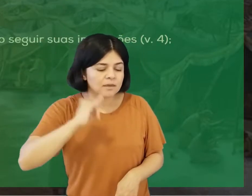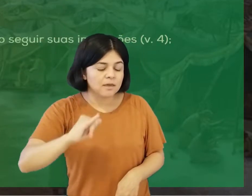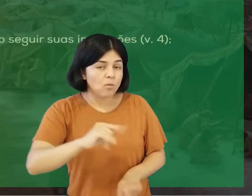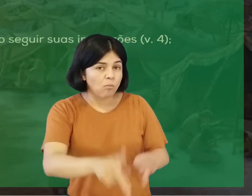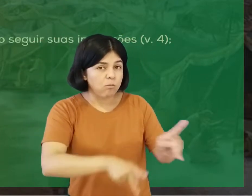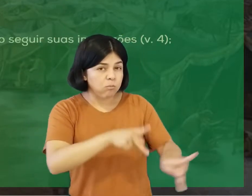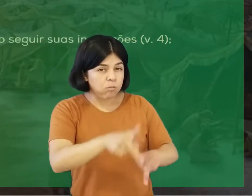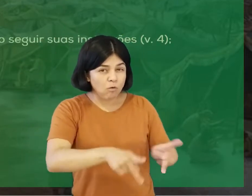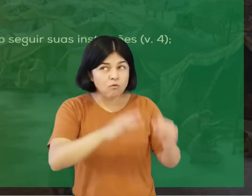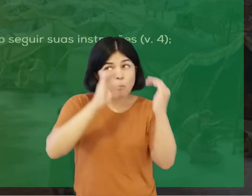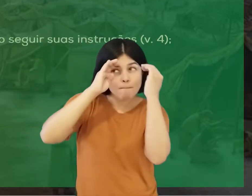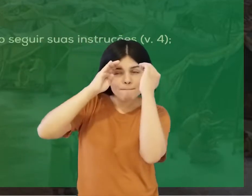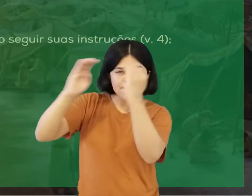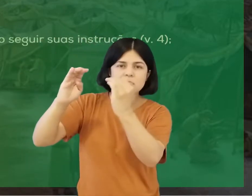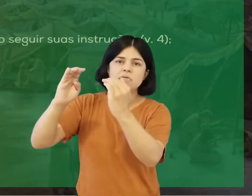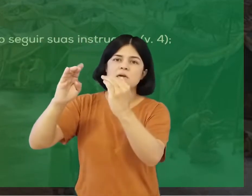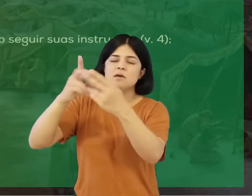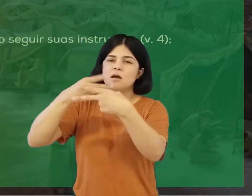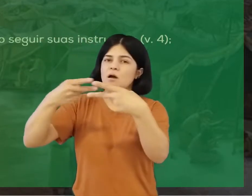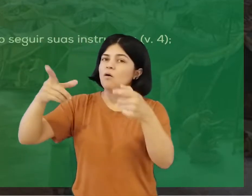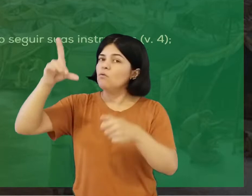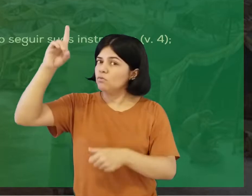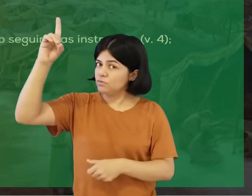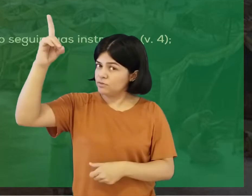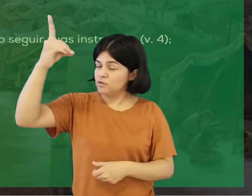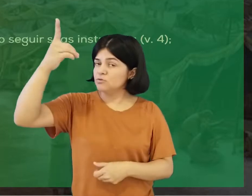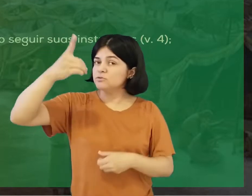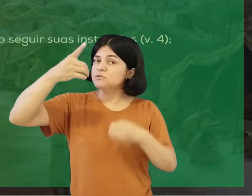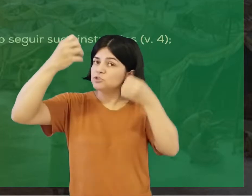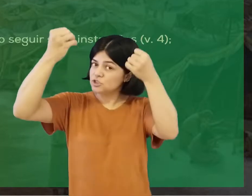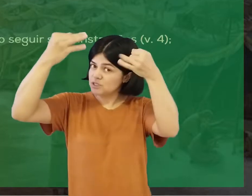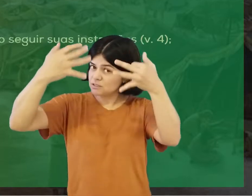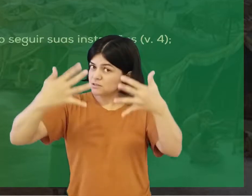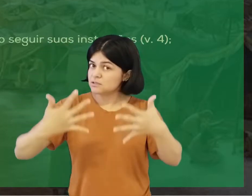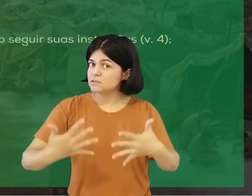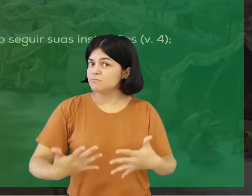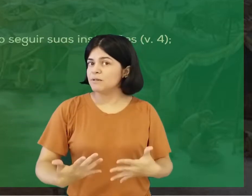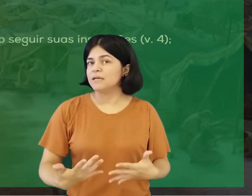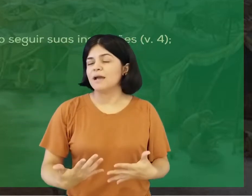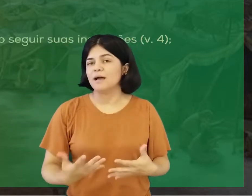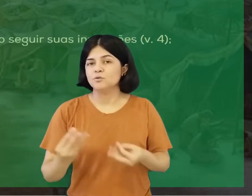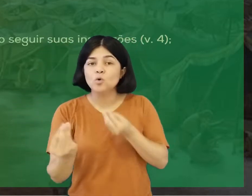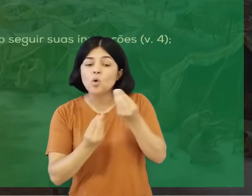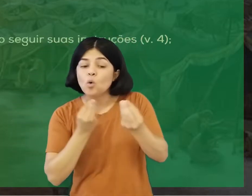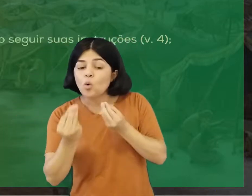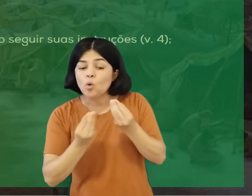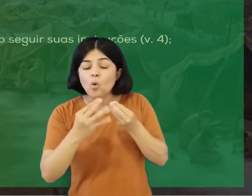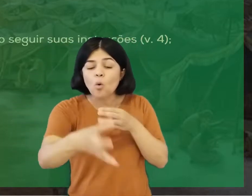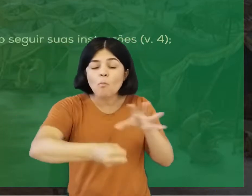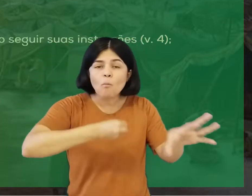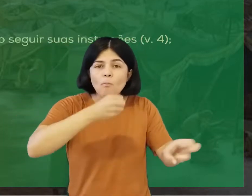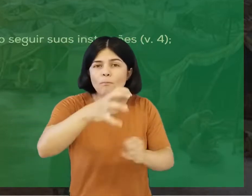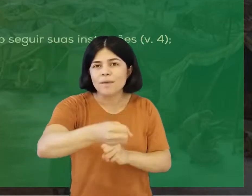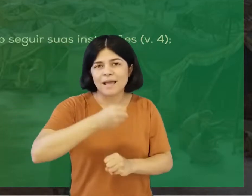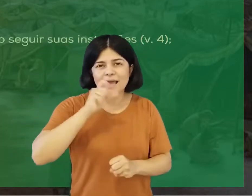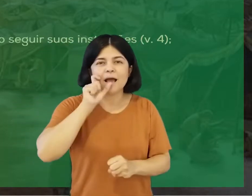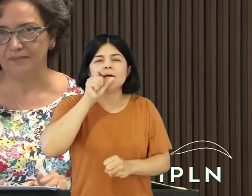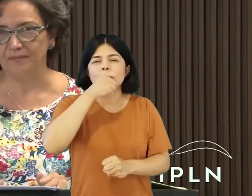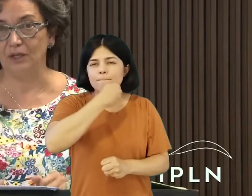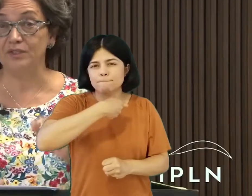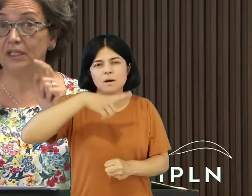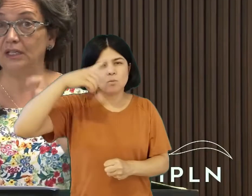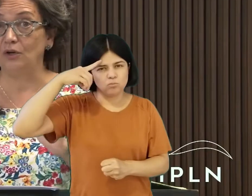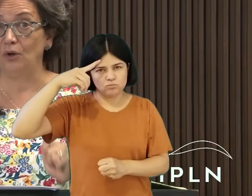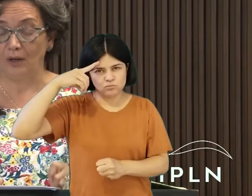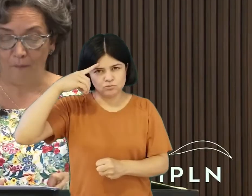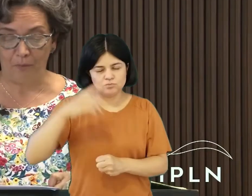seguir as suas instruções acerca da coleta desse pão todos os dias.